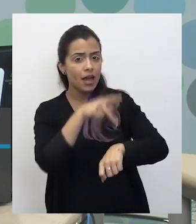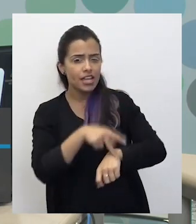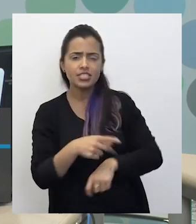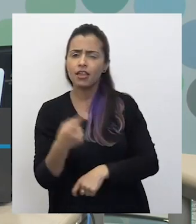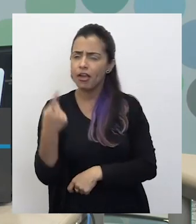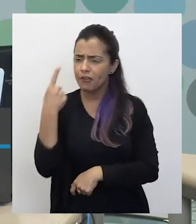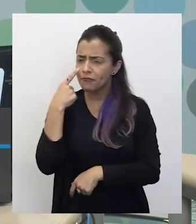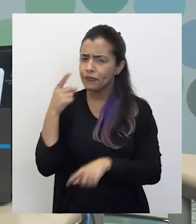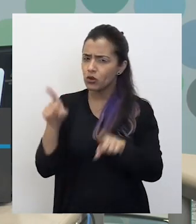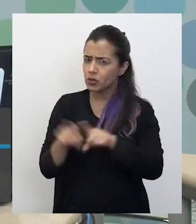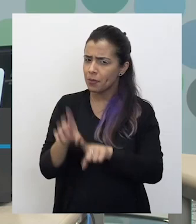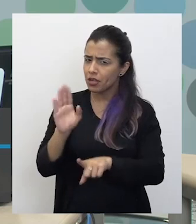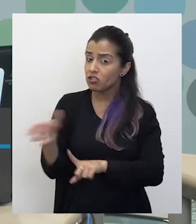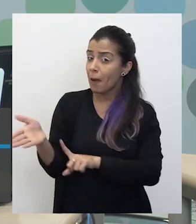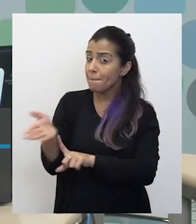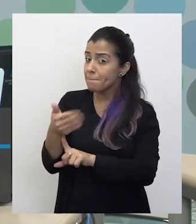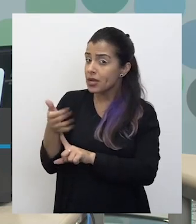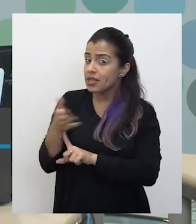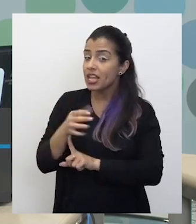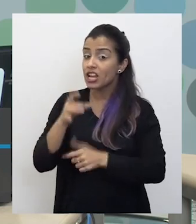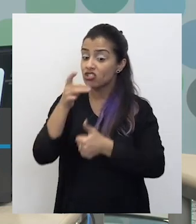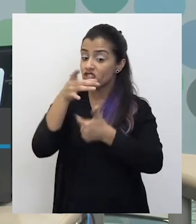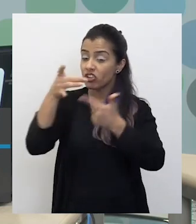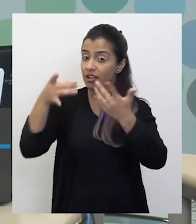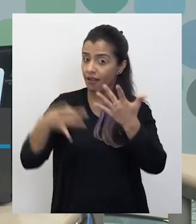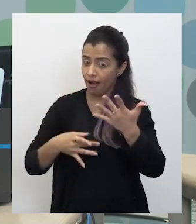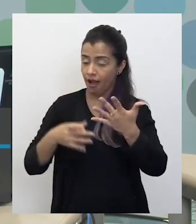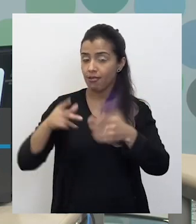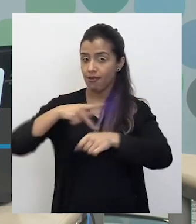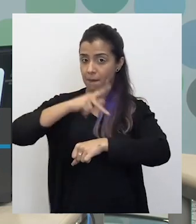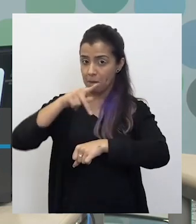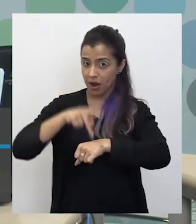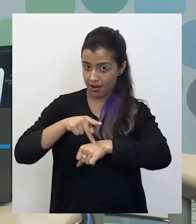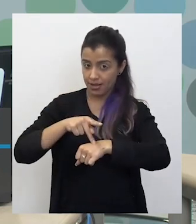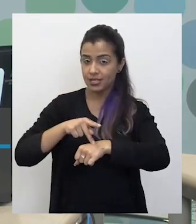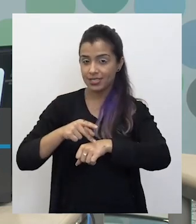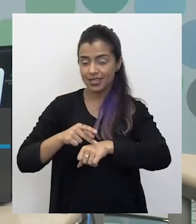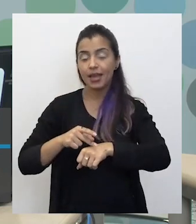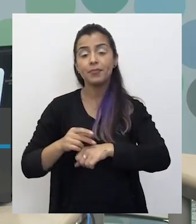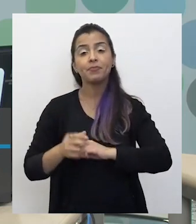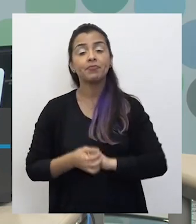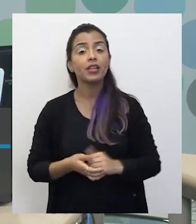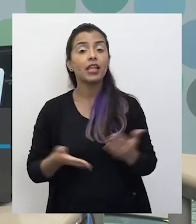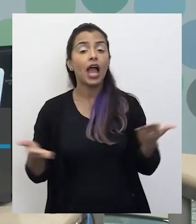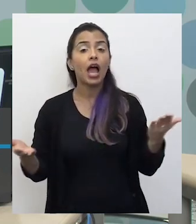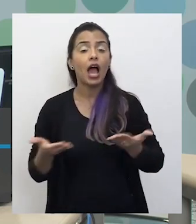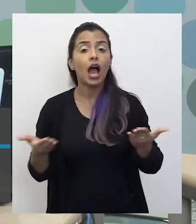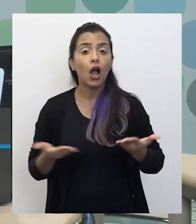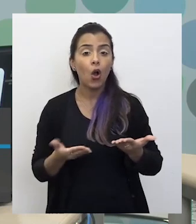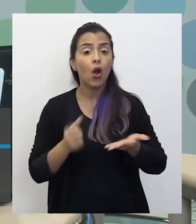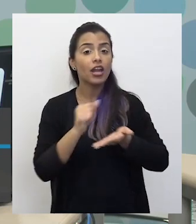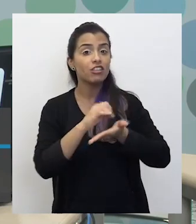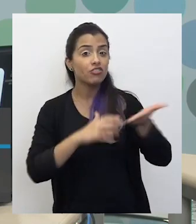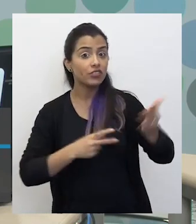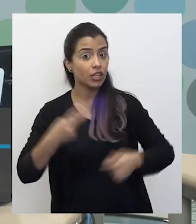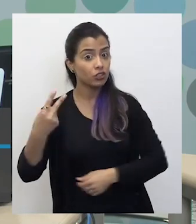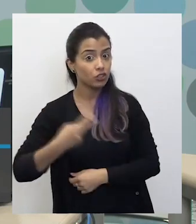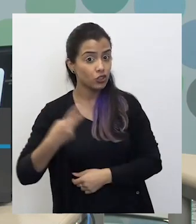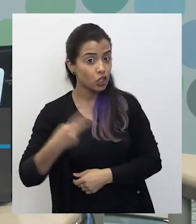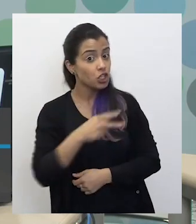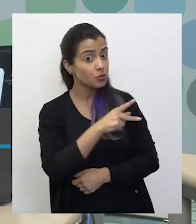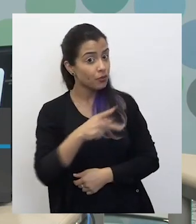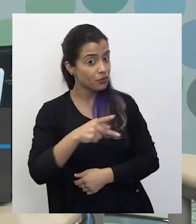questões econômicas que envolvem, né, o país, que foi um tema tratado na aula passada. E agora nós vamos para a atividade 2, que o